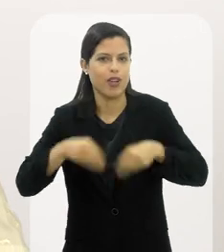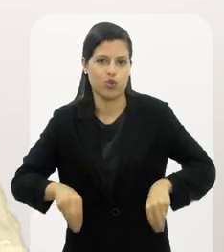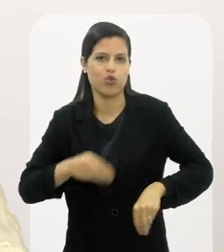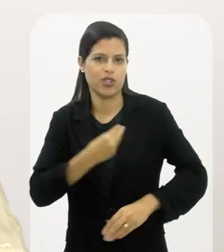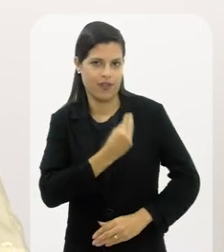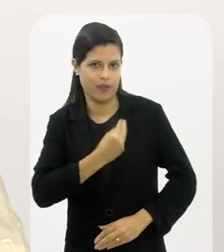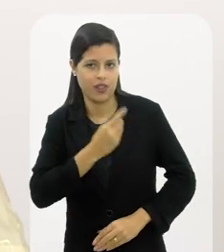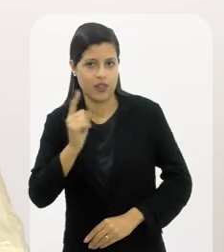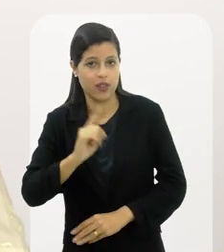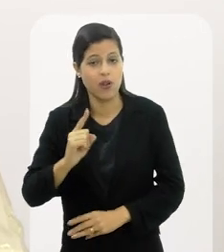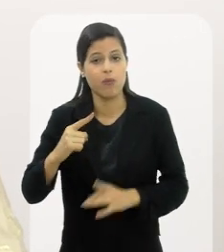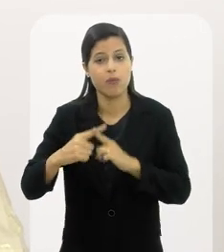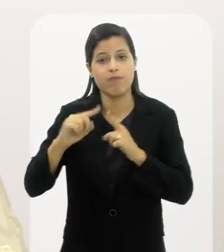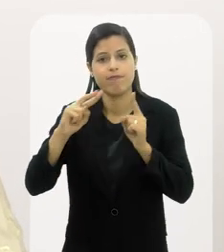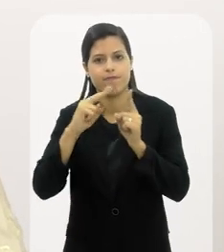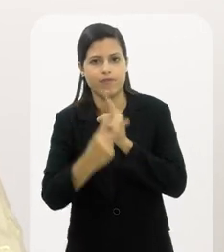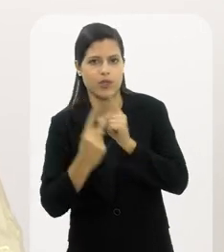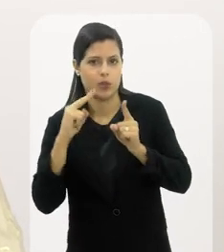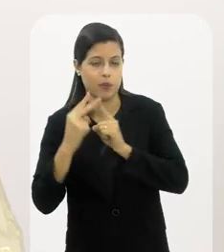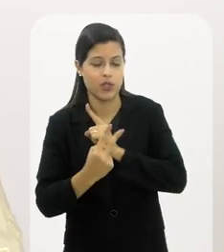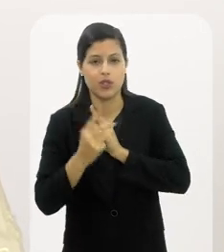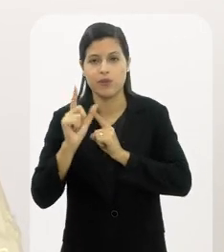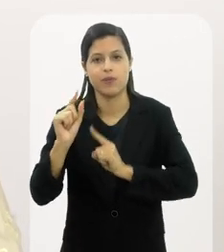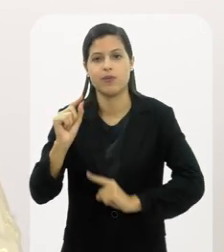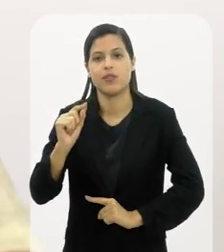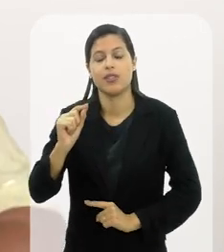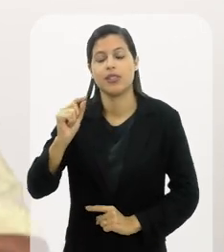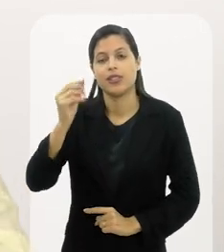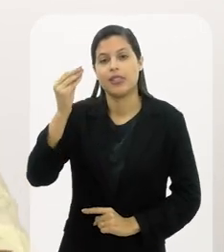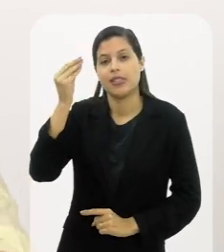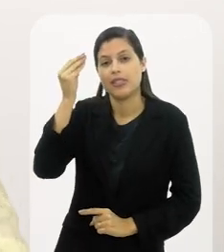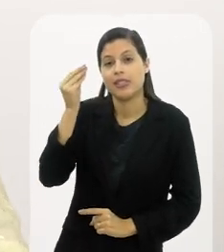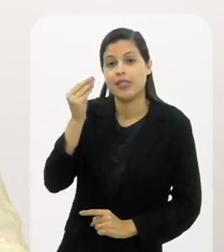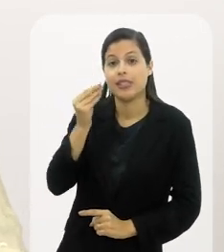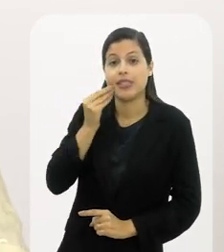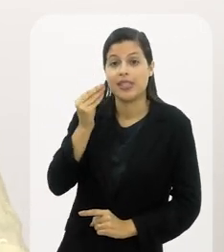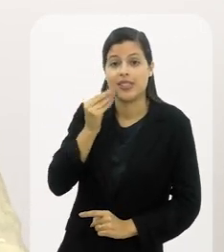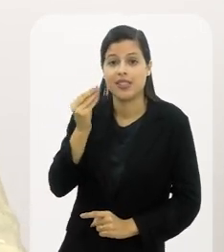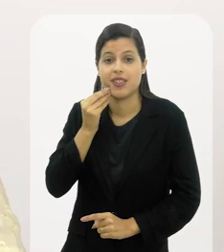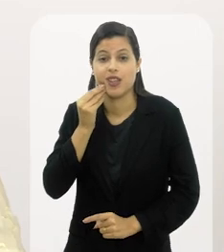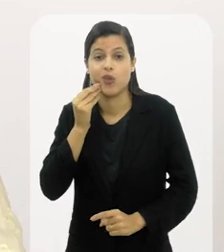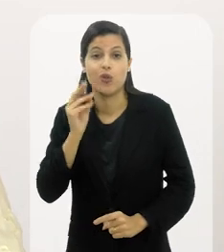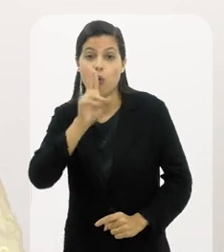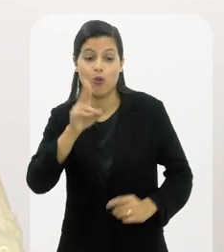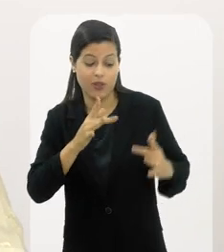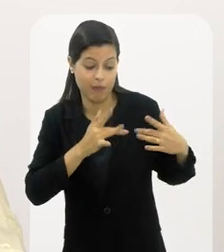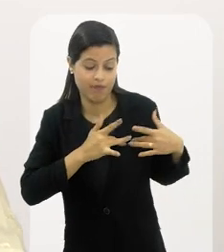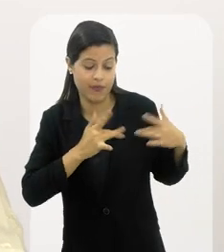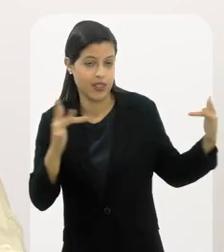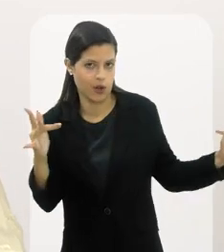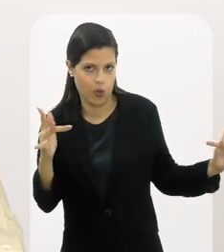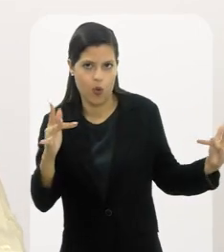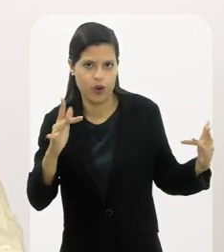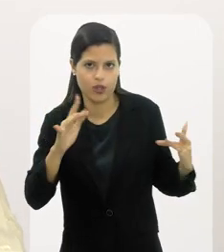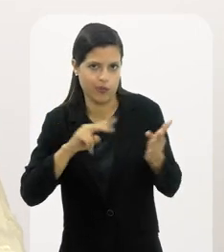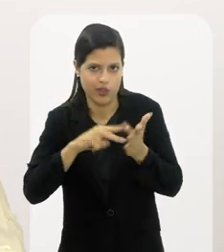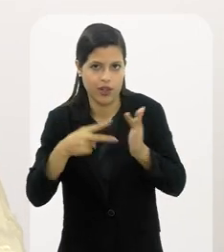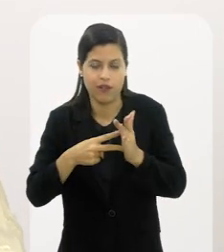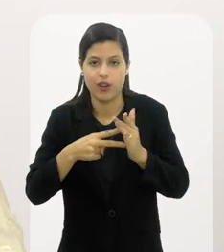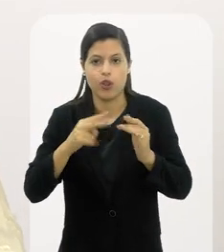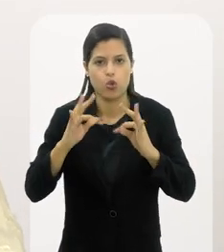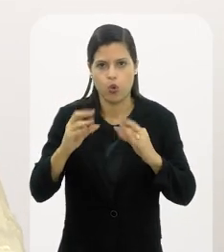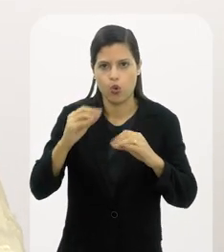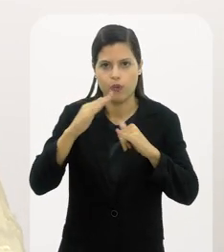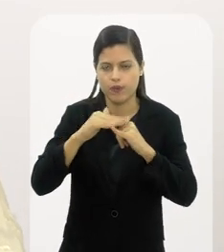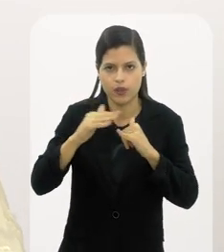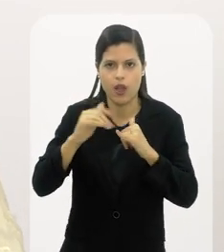gente vive numa perspectiva, entre outras, de tentar desenvolver misericórdia. Não quer dizer que você ser vegetariano, você